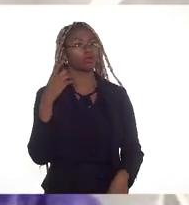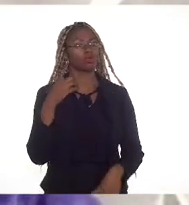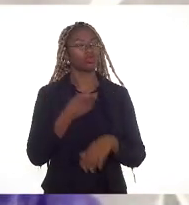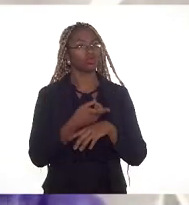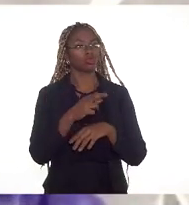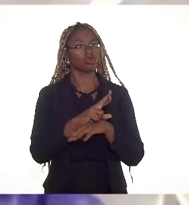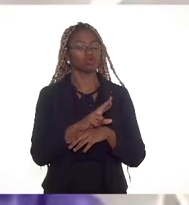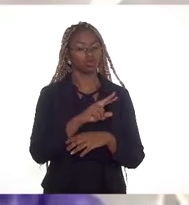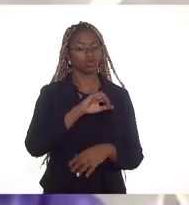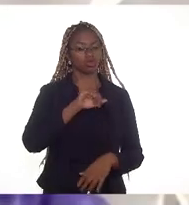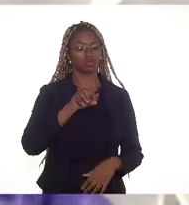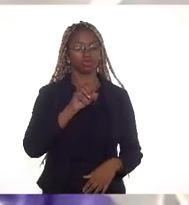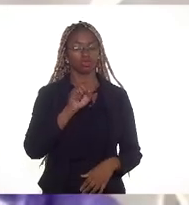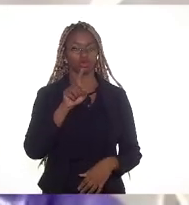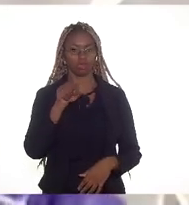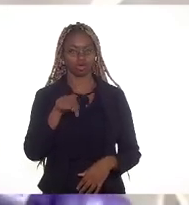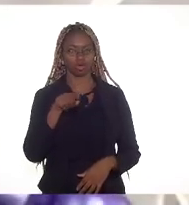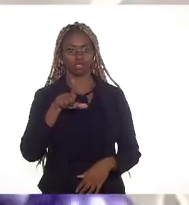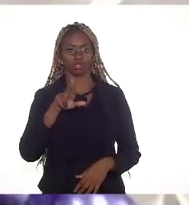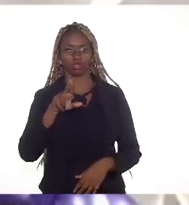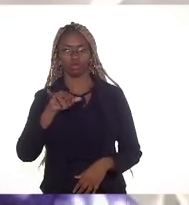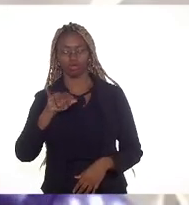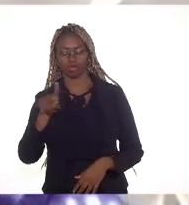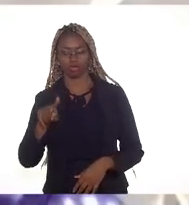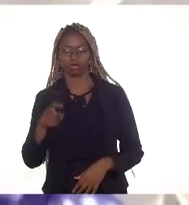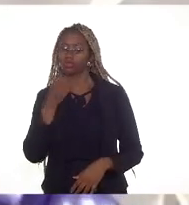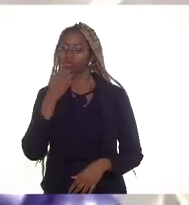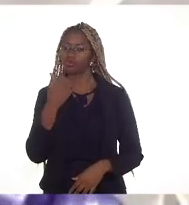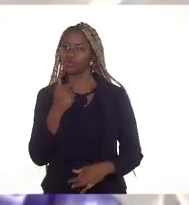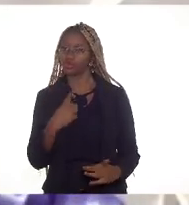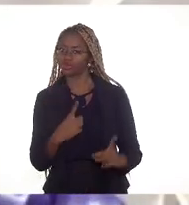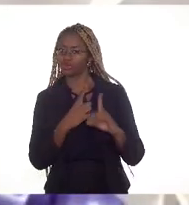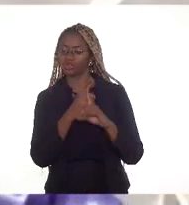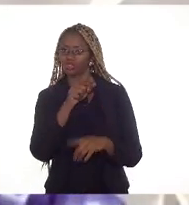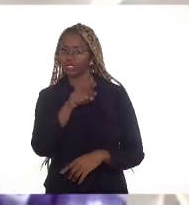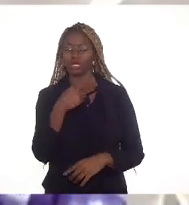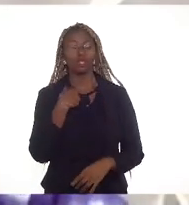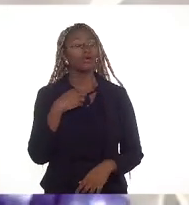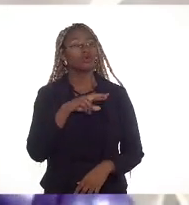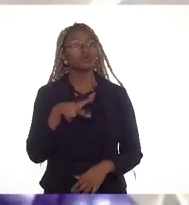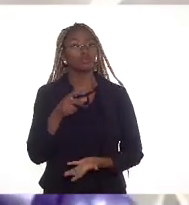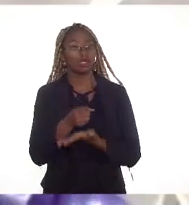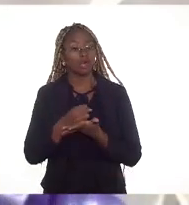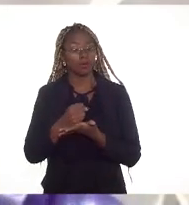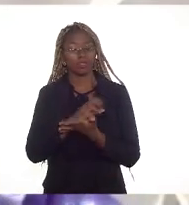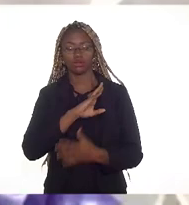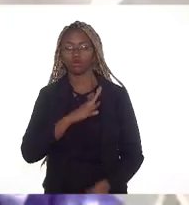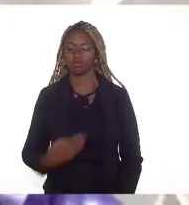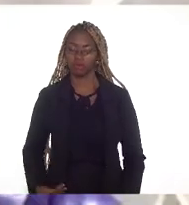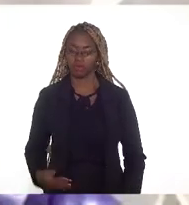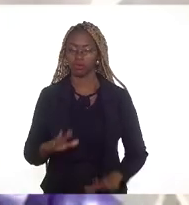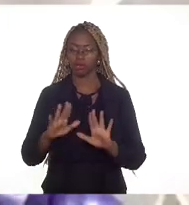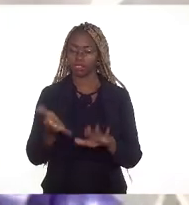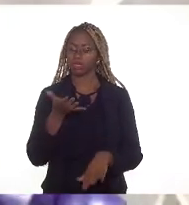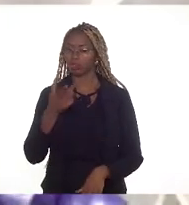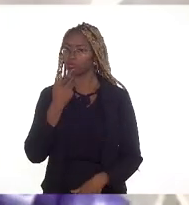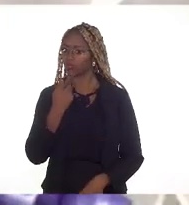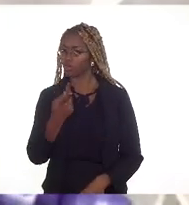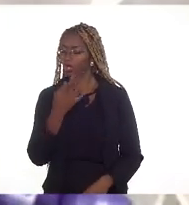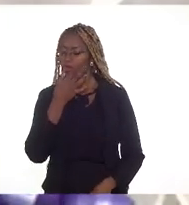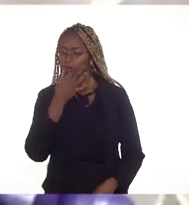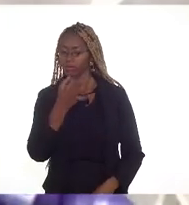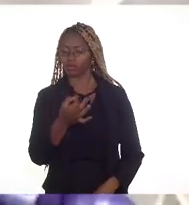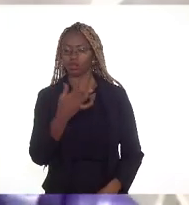que é sempre muito bom lhe ver, que não faço parte da base do governo, mas quero dar o meu depoimento, que acho que o